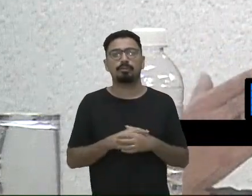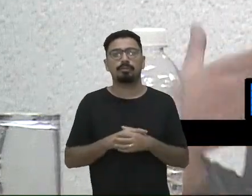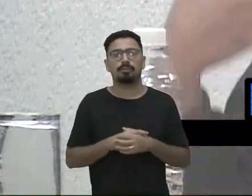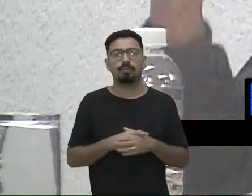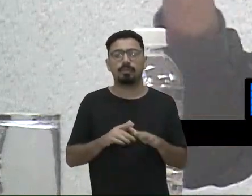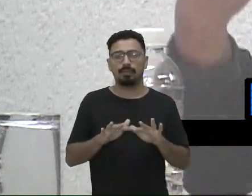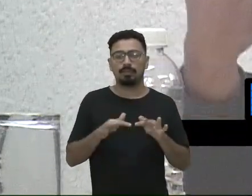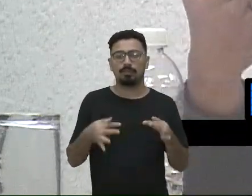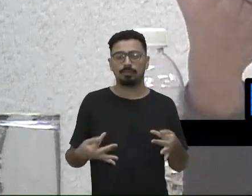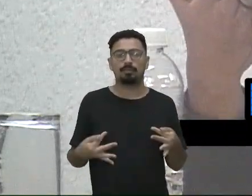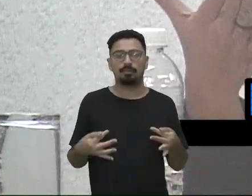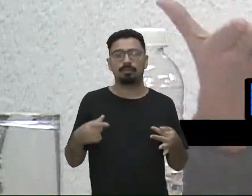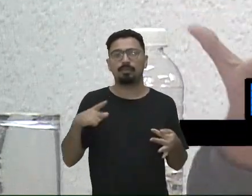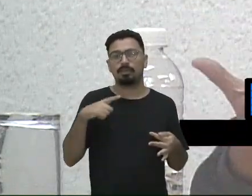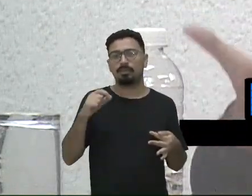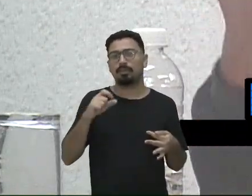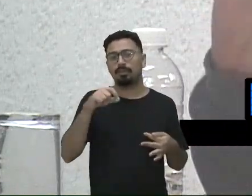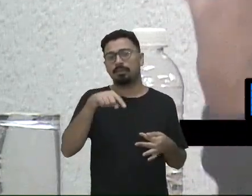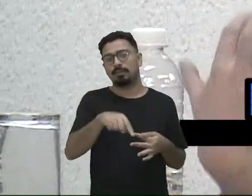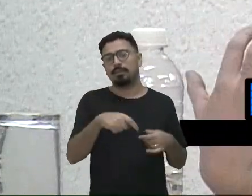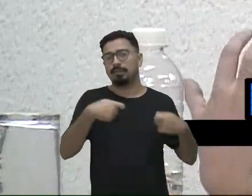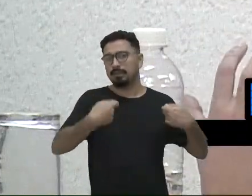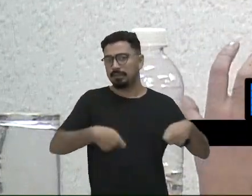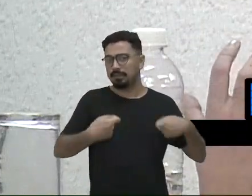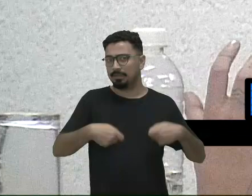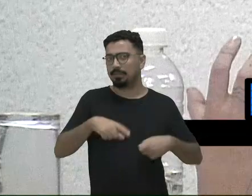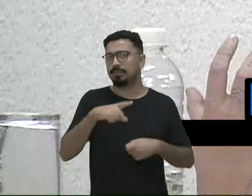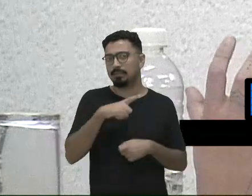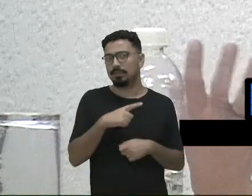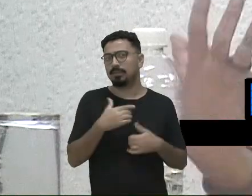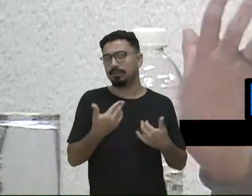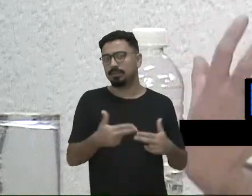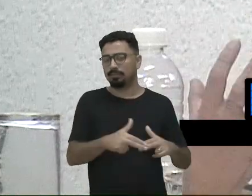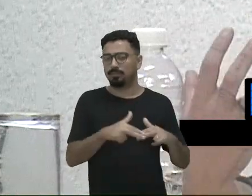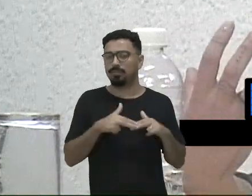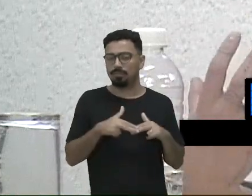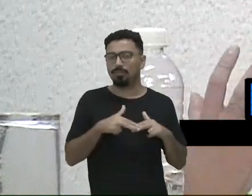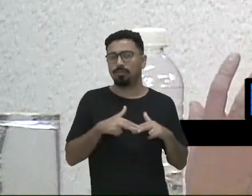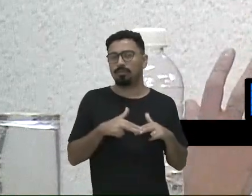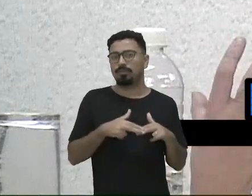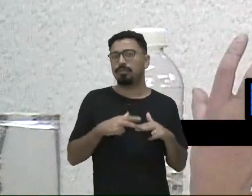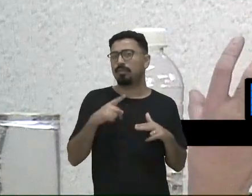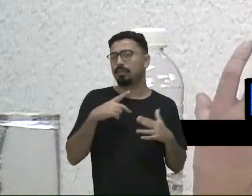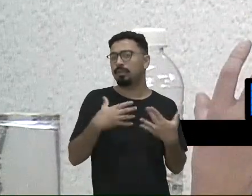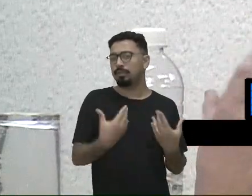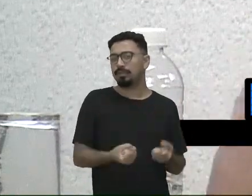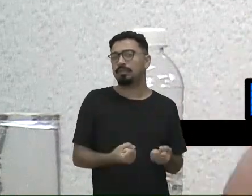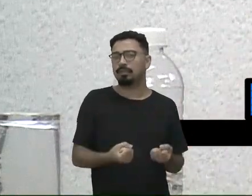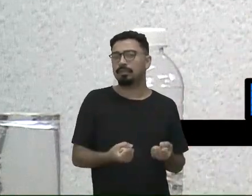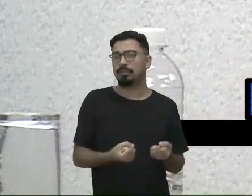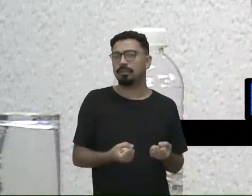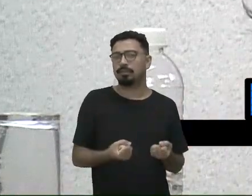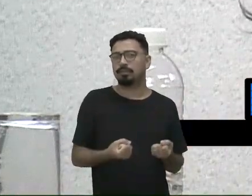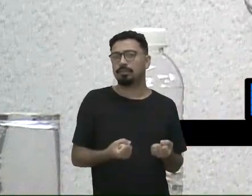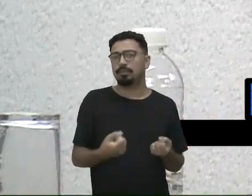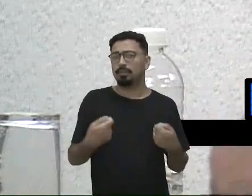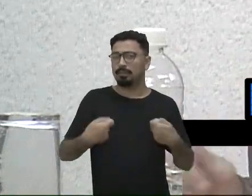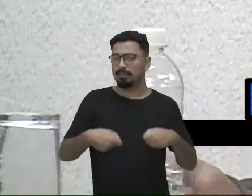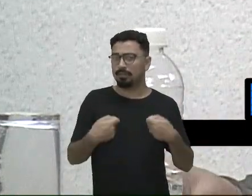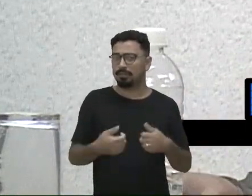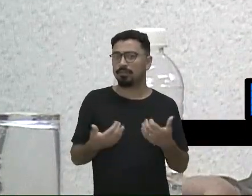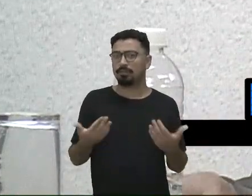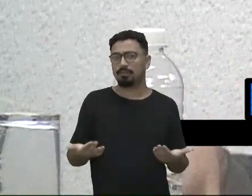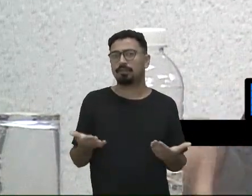trabalhar ativamente indo atrás dessas demandas, mas que tenham também essa abertura para receber essa demanda. Eu vou passar para o